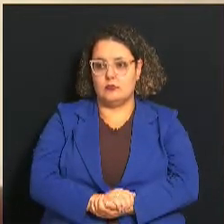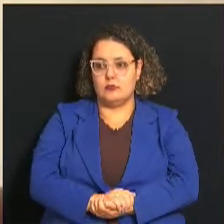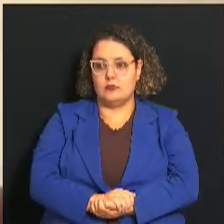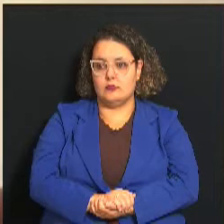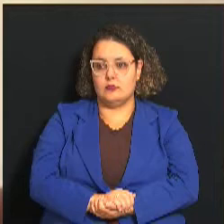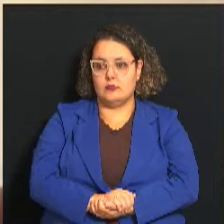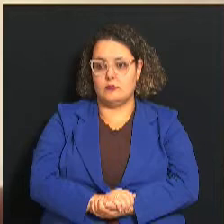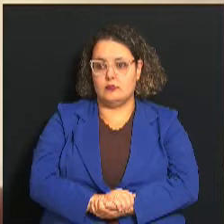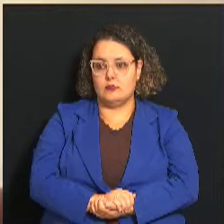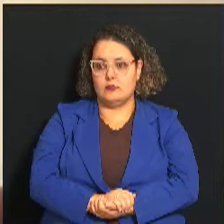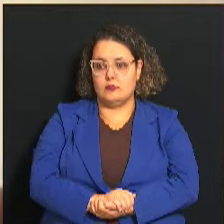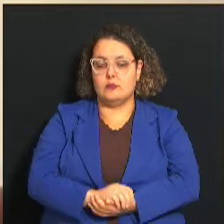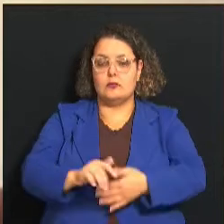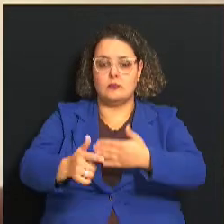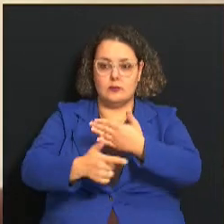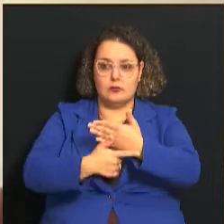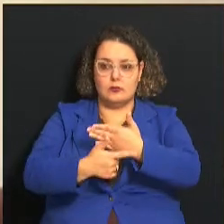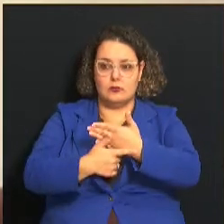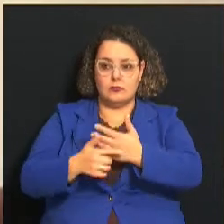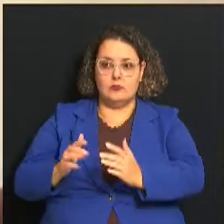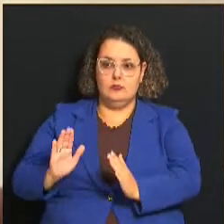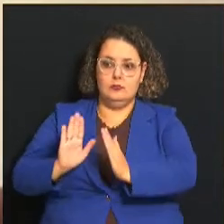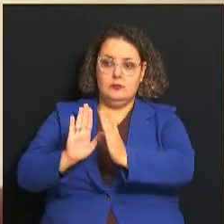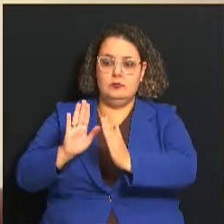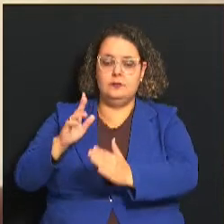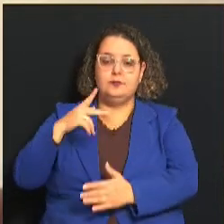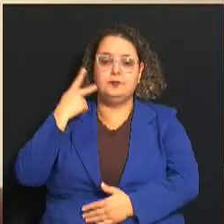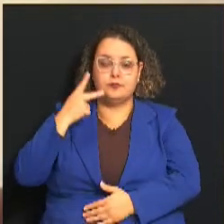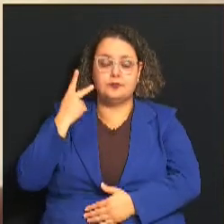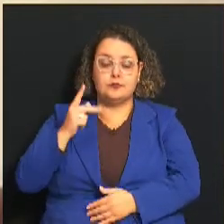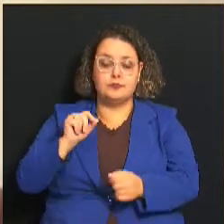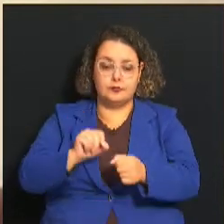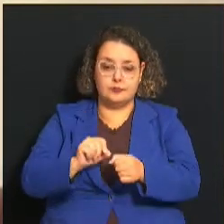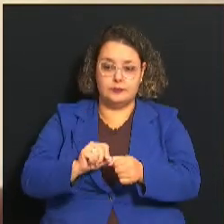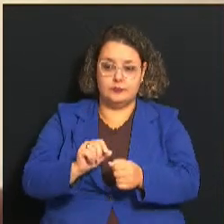do papel que a frente parlamentar vai